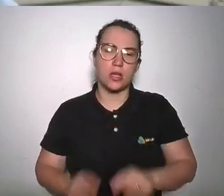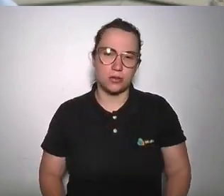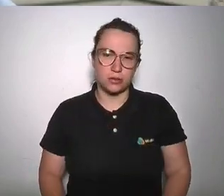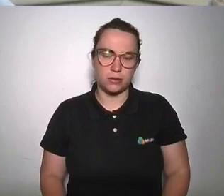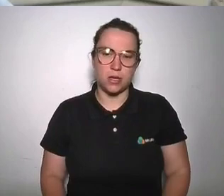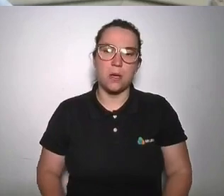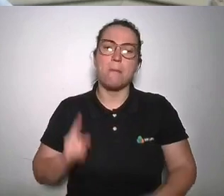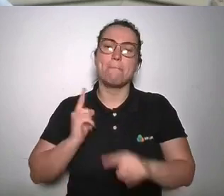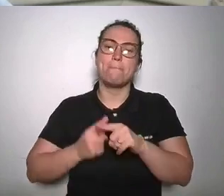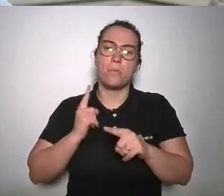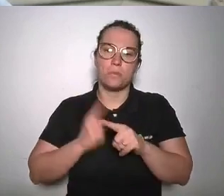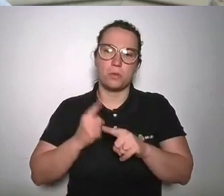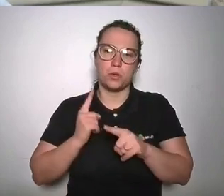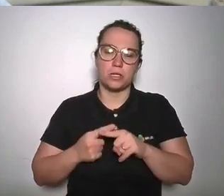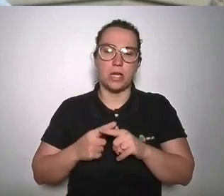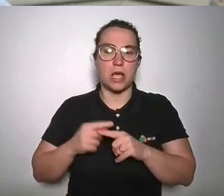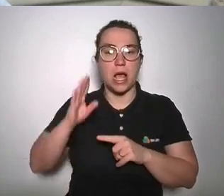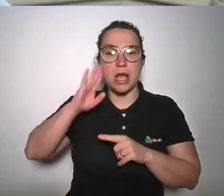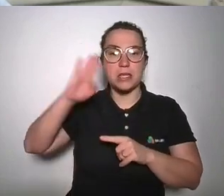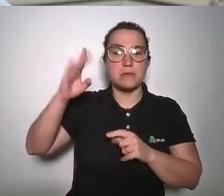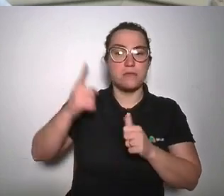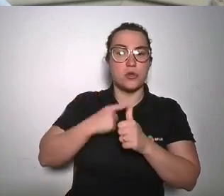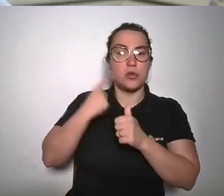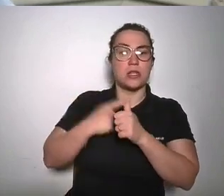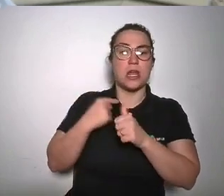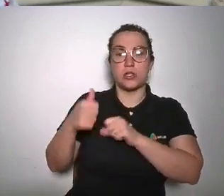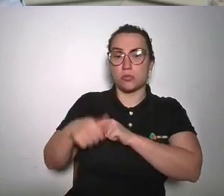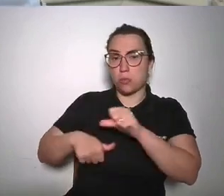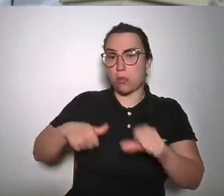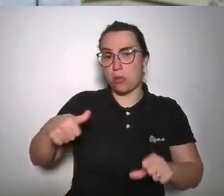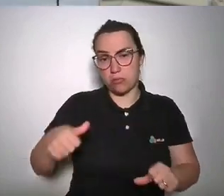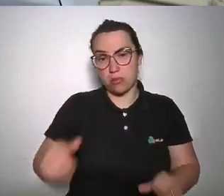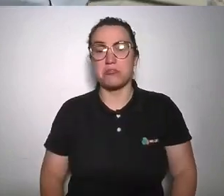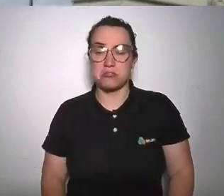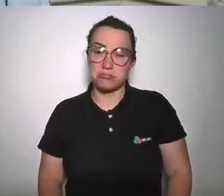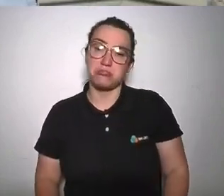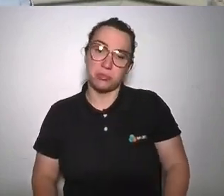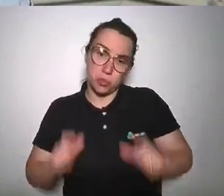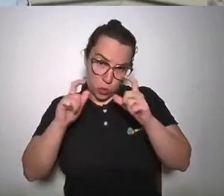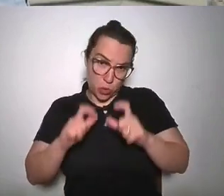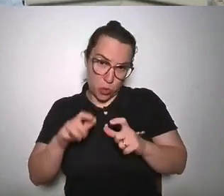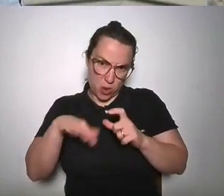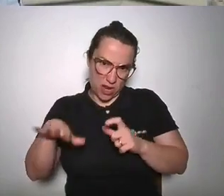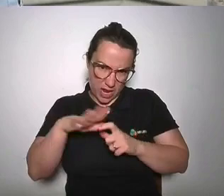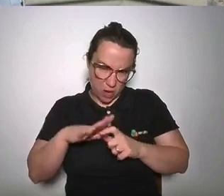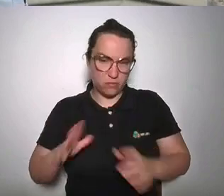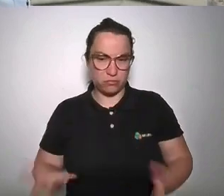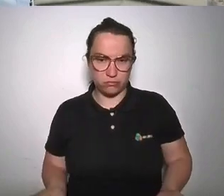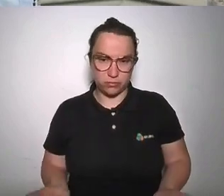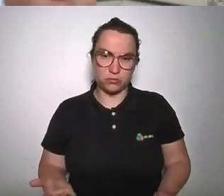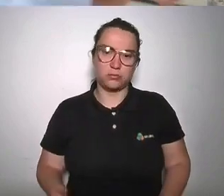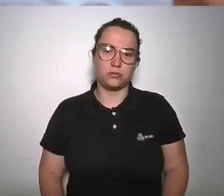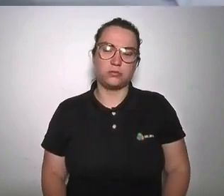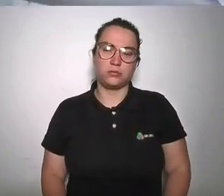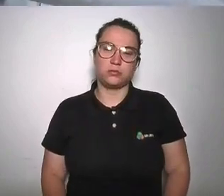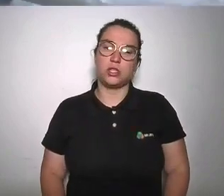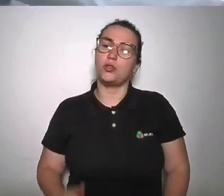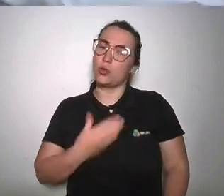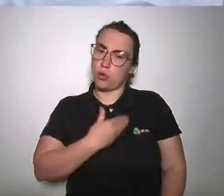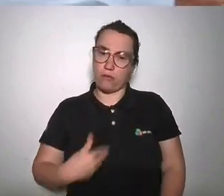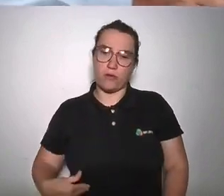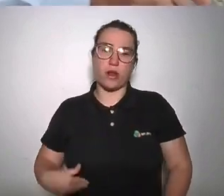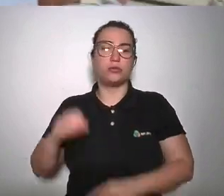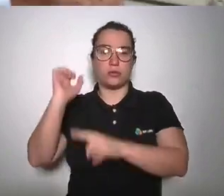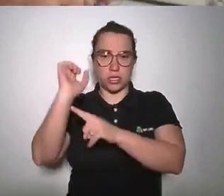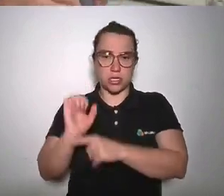Muda porque as prioridades mudam, no caso local, as prioridades mudam no governo do Estado